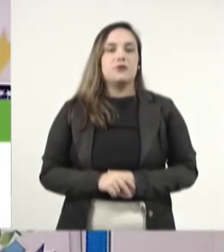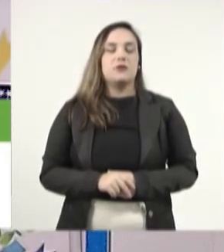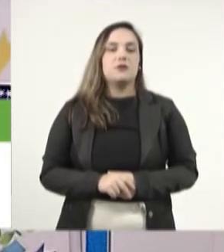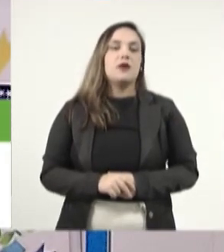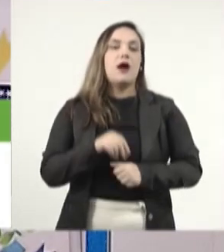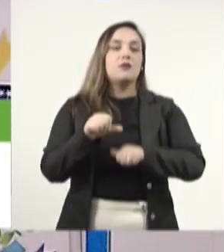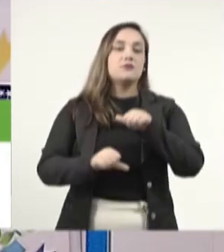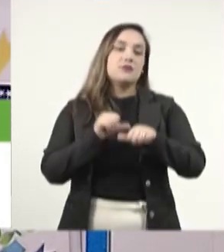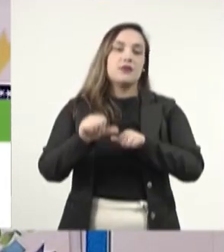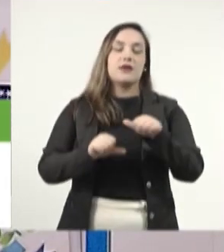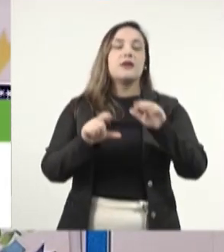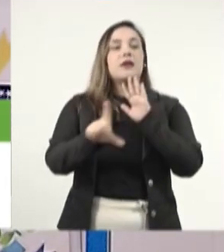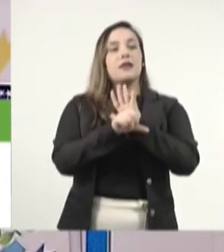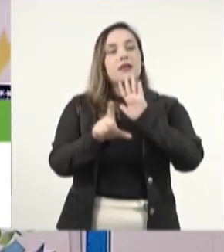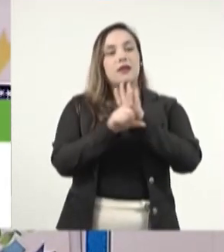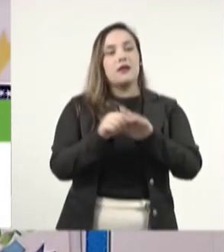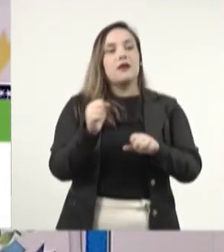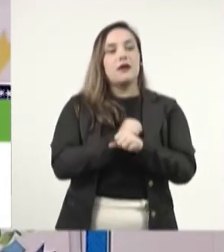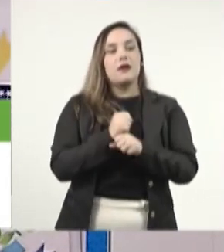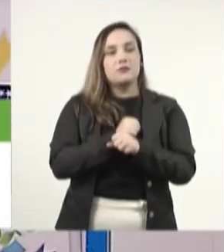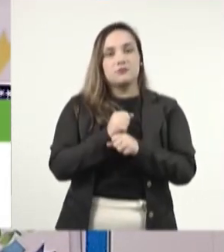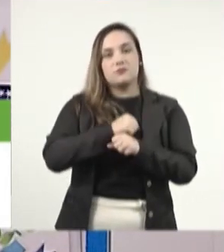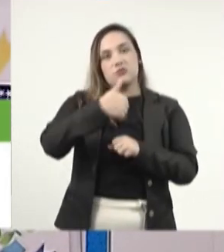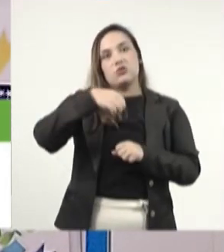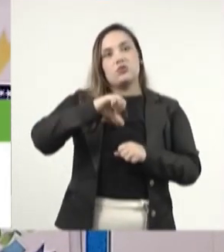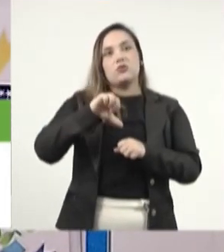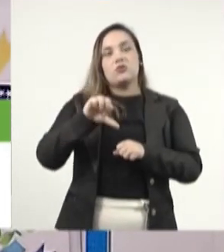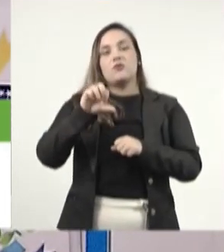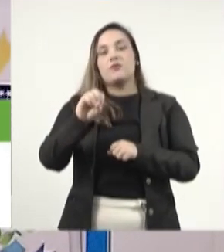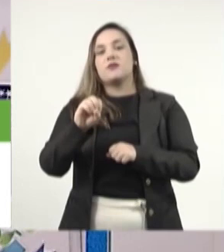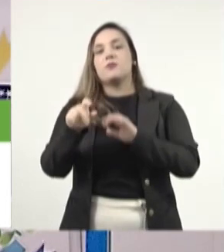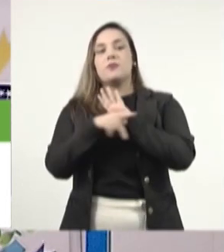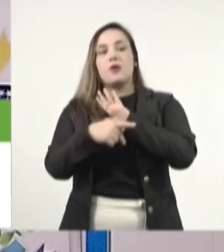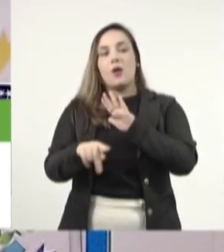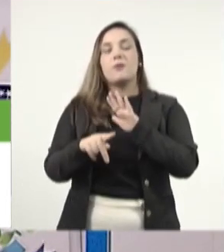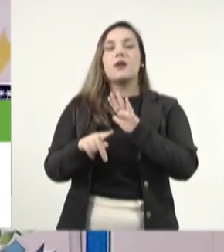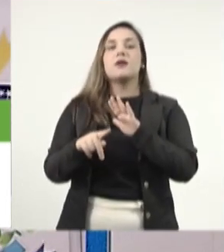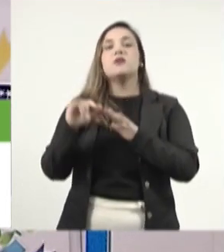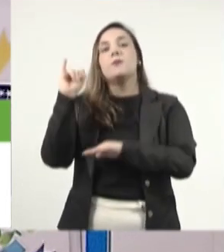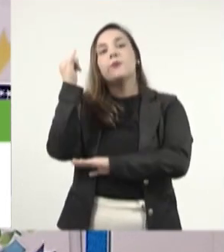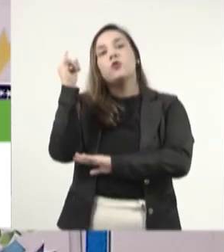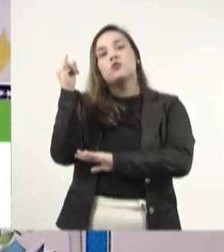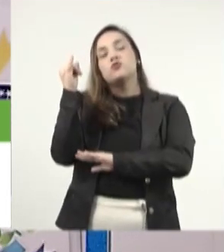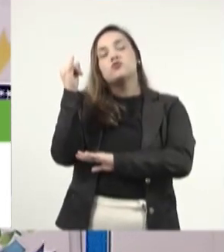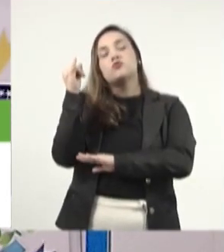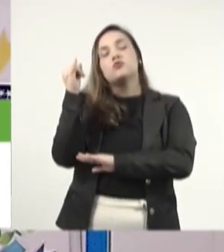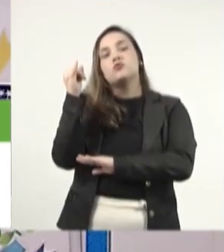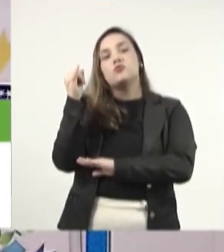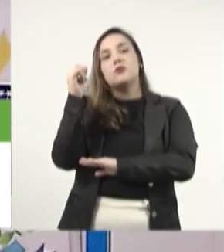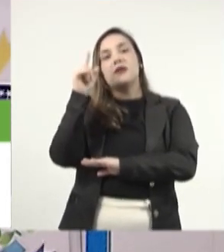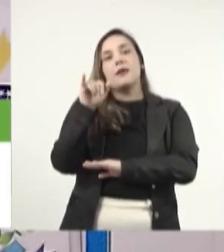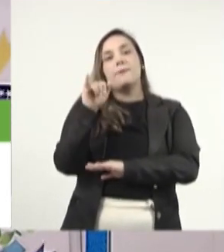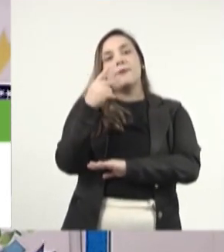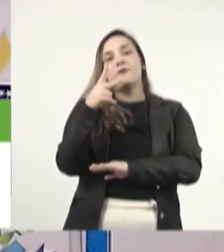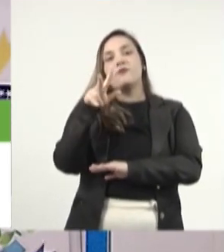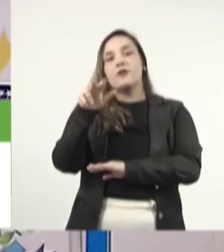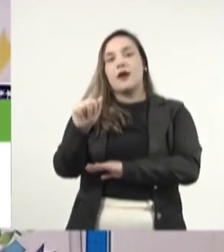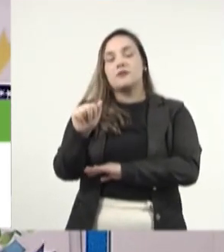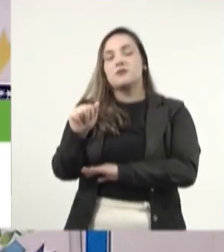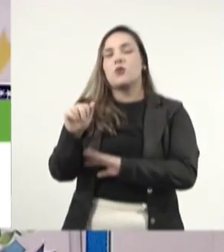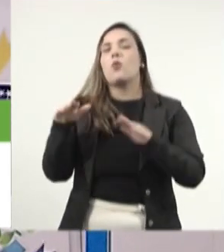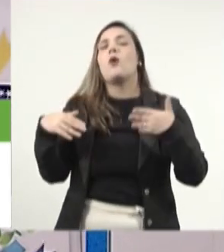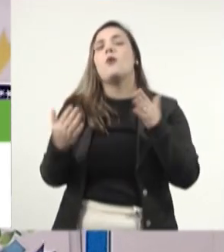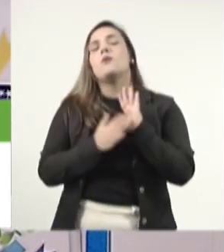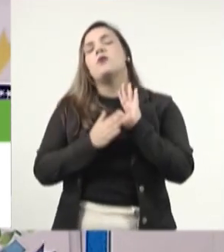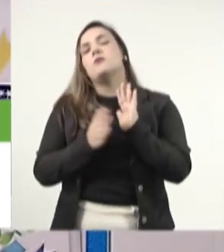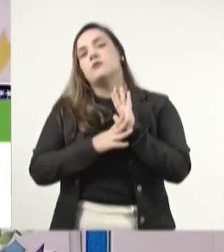que já existe desde os anos 90 com relação aos tributos estaduais, entre eles o IPVA. Qual é a